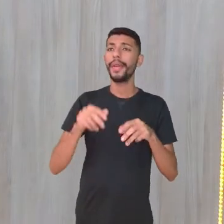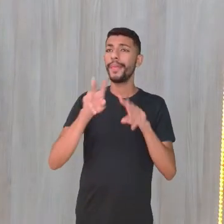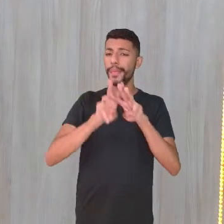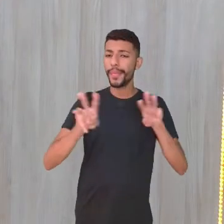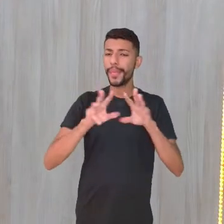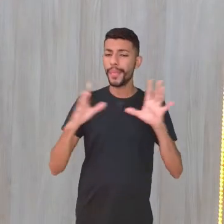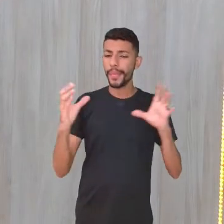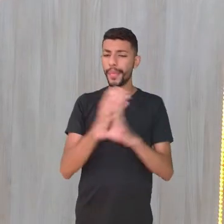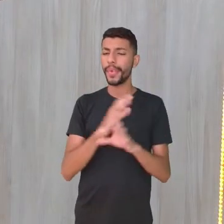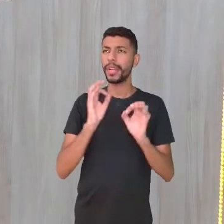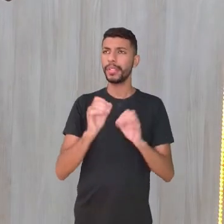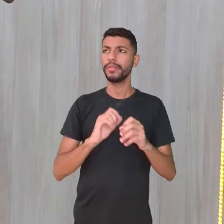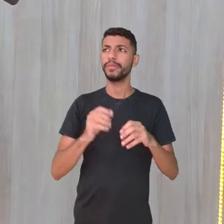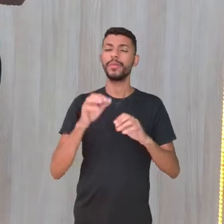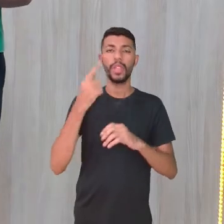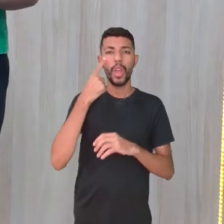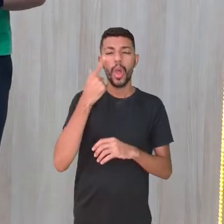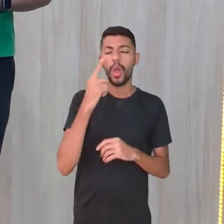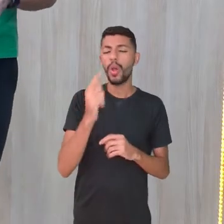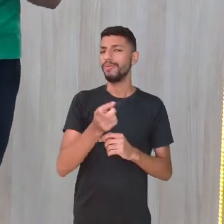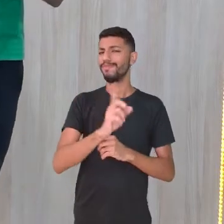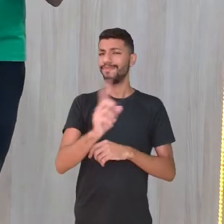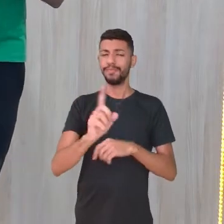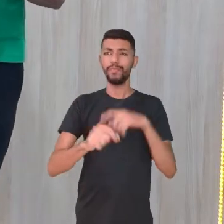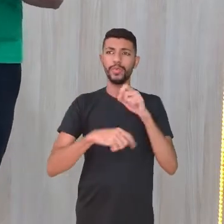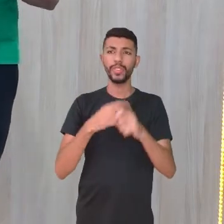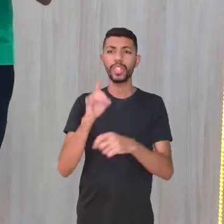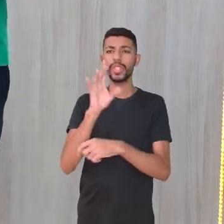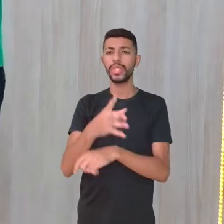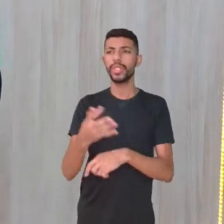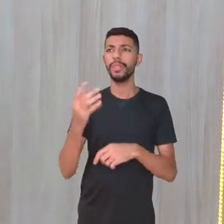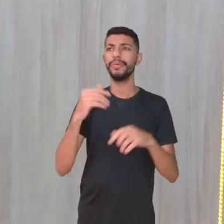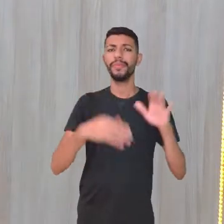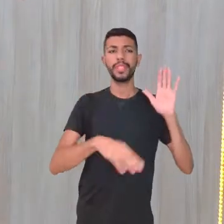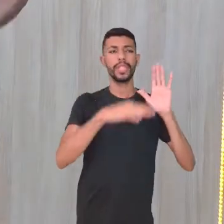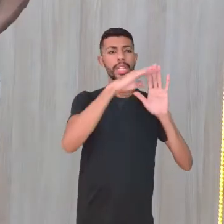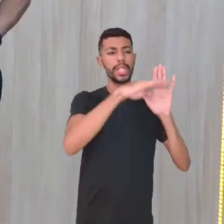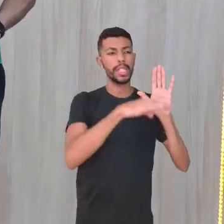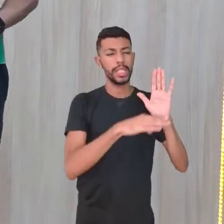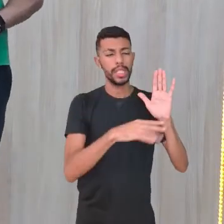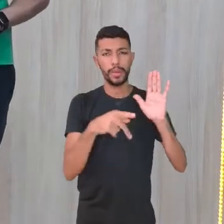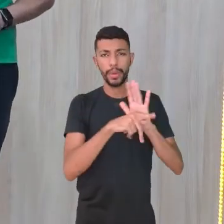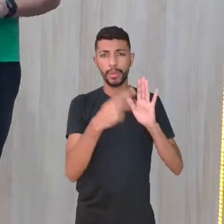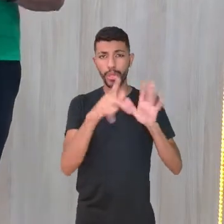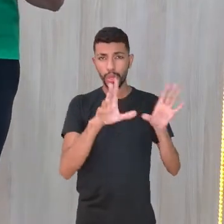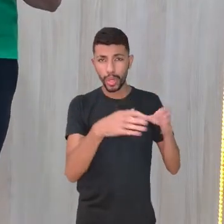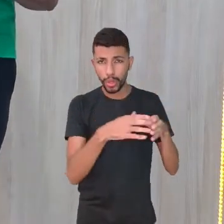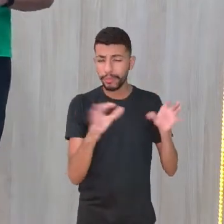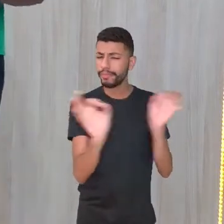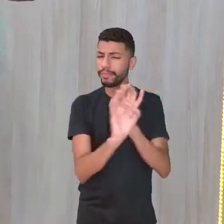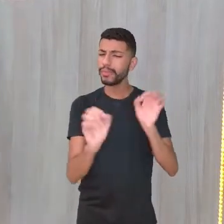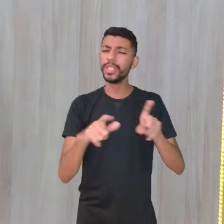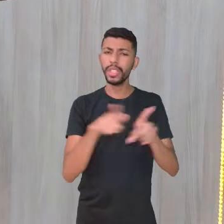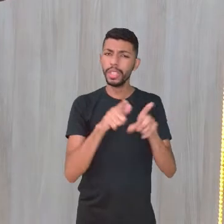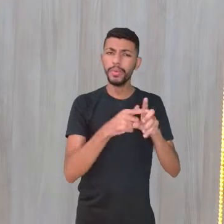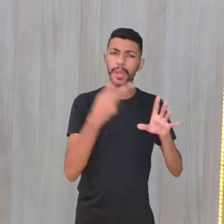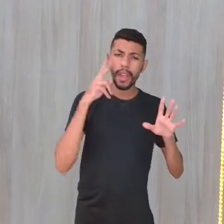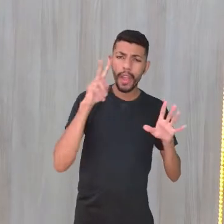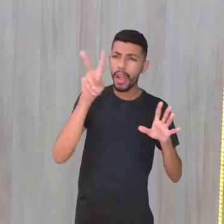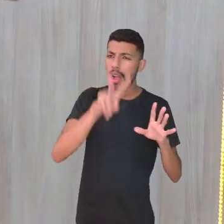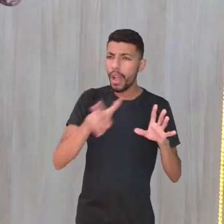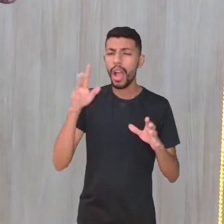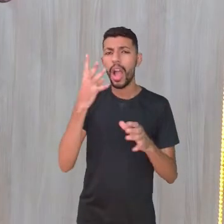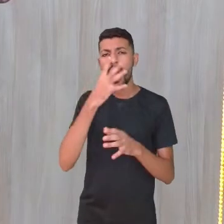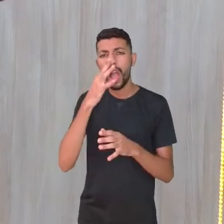sempre digo para os meus alunos, não fique aí somente na playlist da sua turma, não. Passei pela playlist das